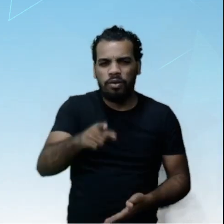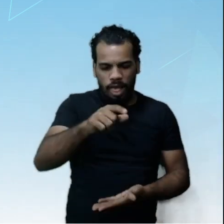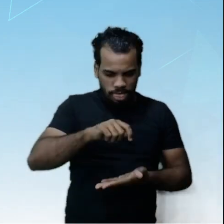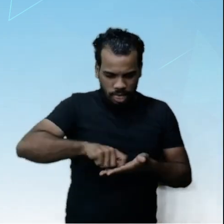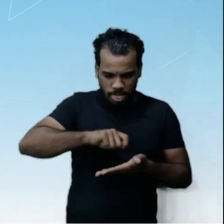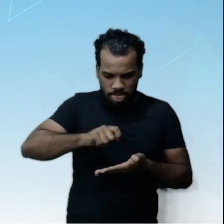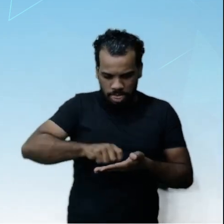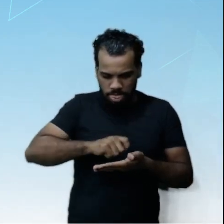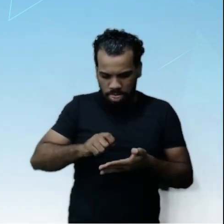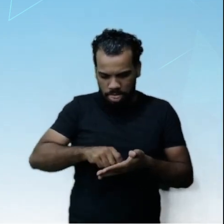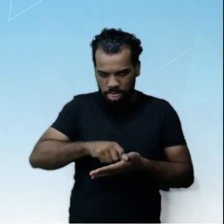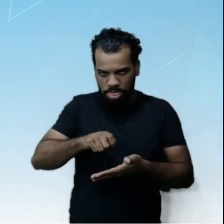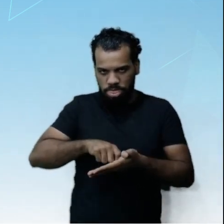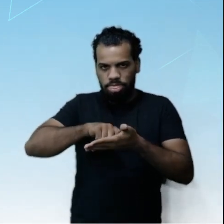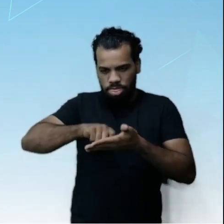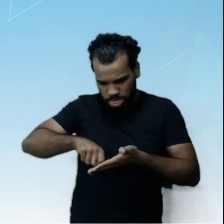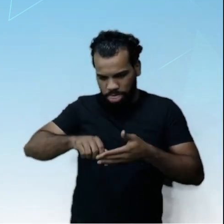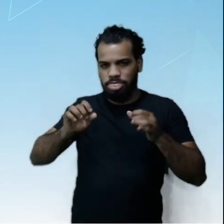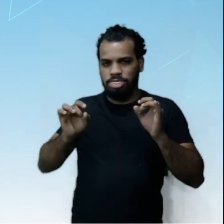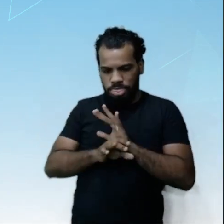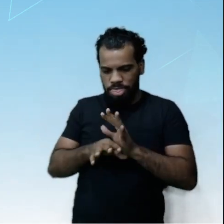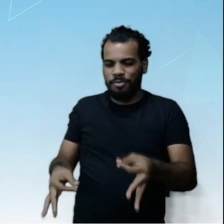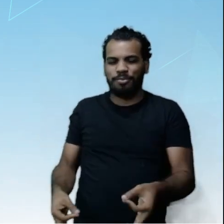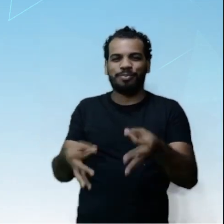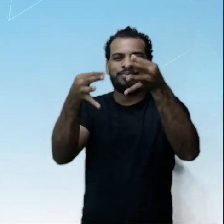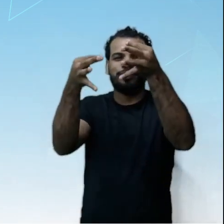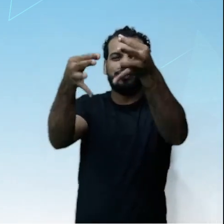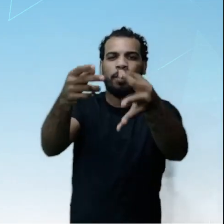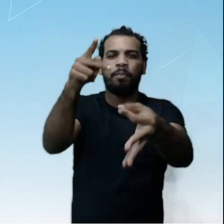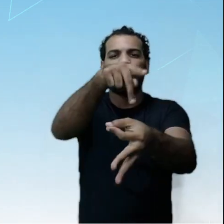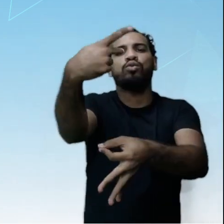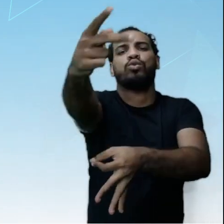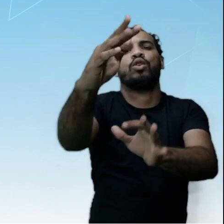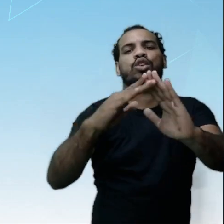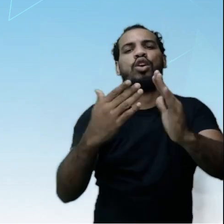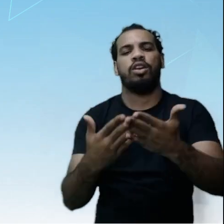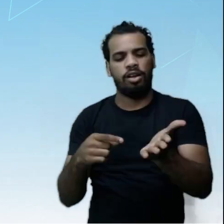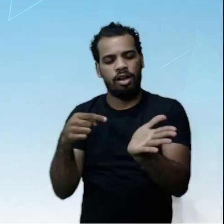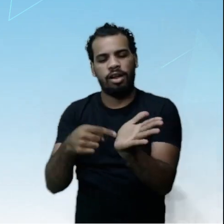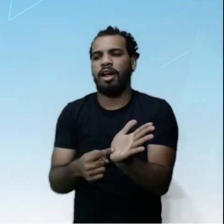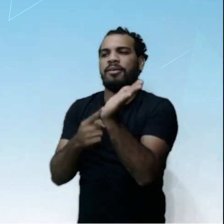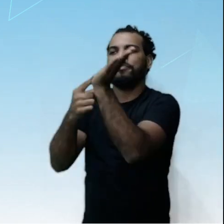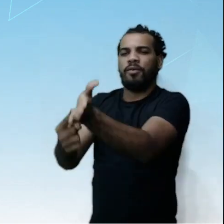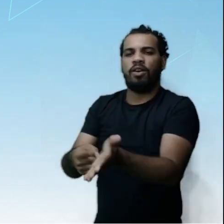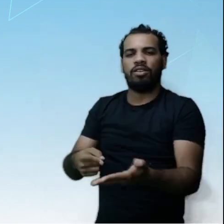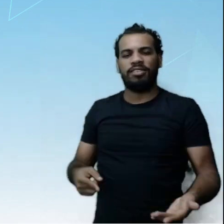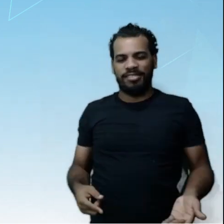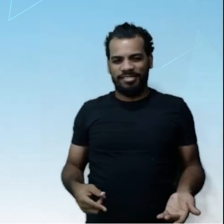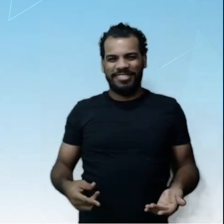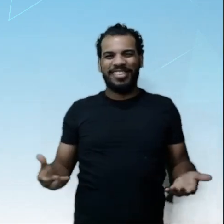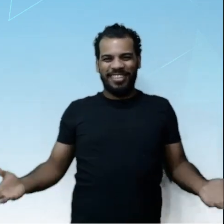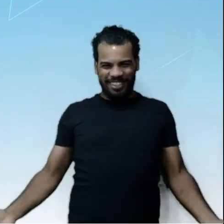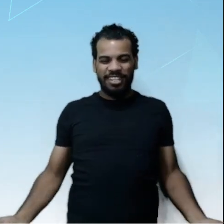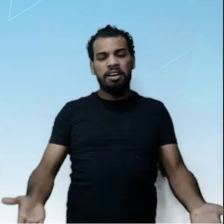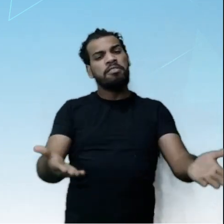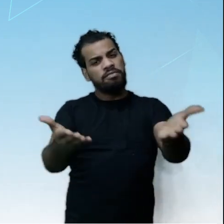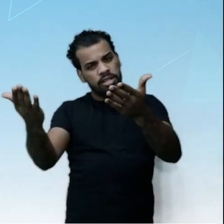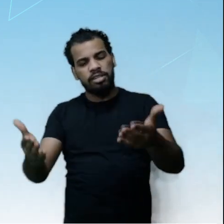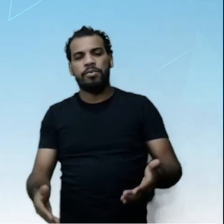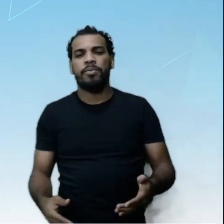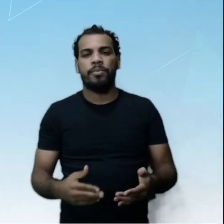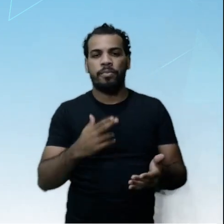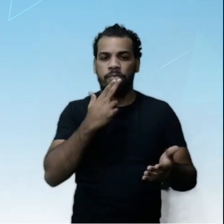ao seu professor e mostrar as características. Como assim? Quem faz uma carta sabe que a carta tem a